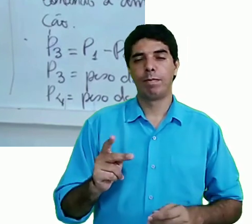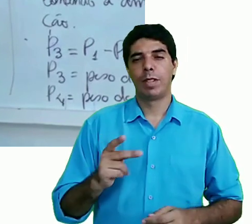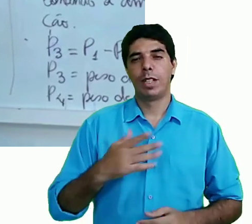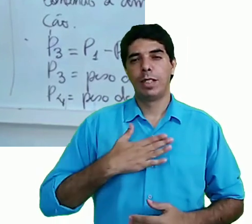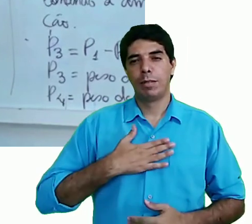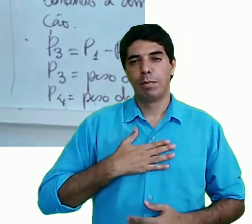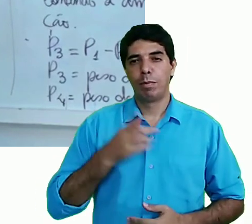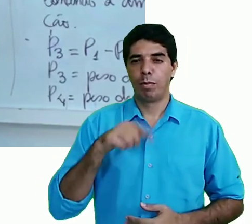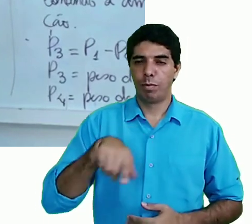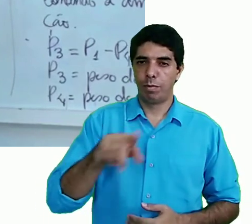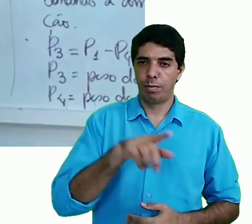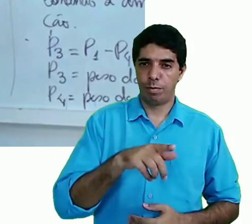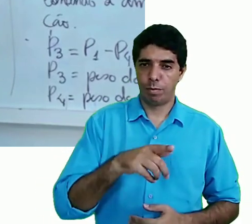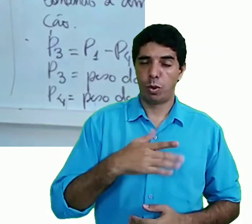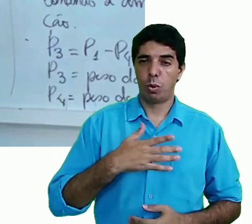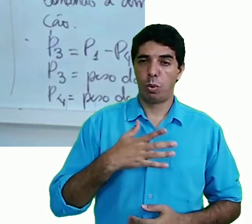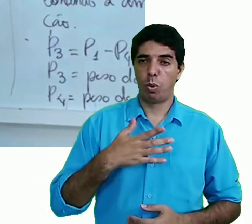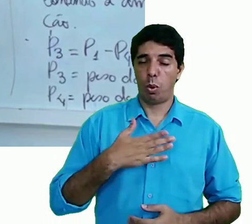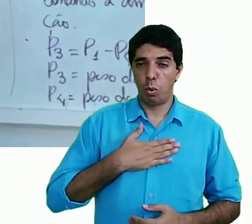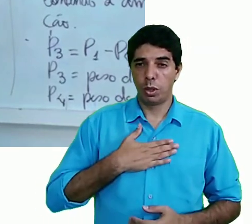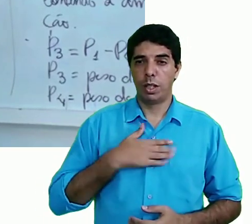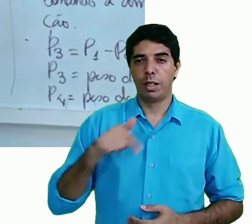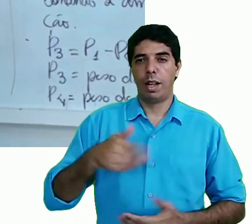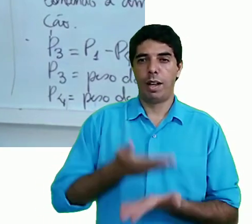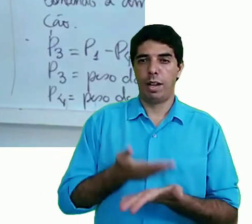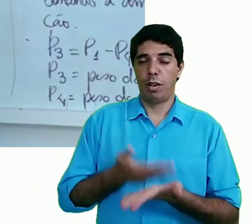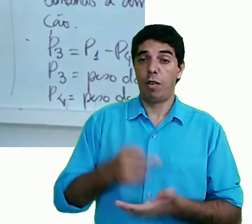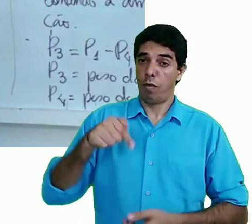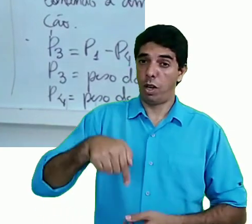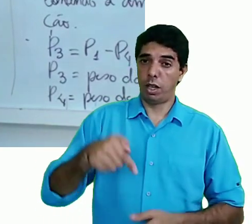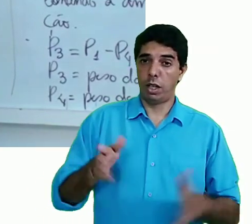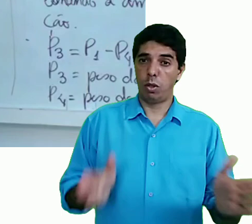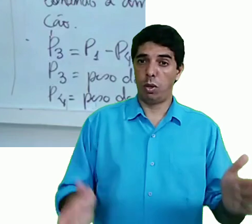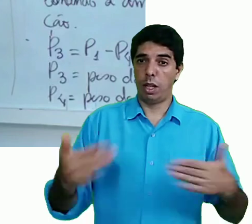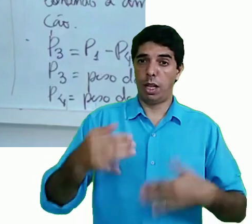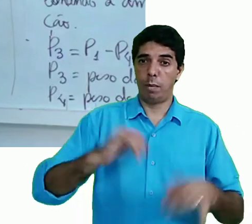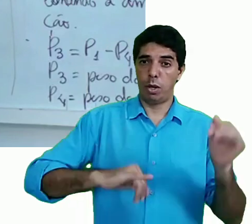gostado dessa aula, que foi realizada aqui no nosso laboratório de